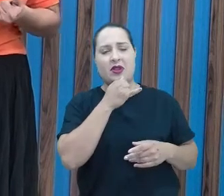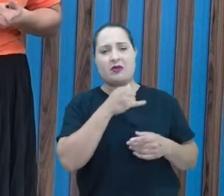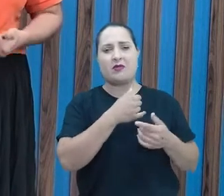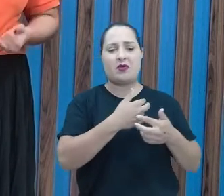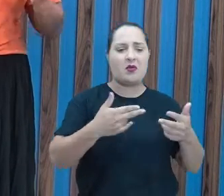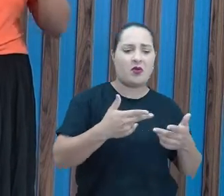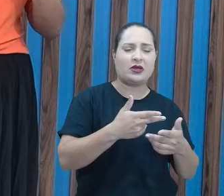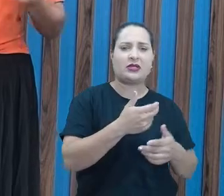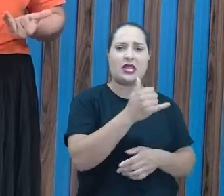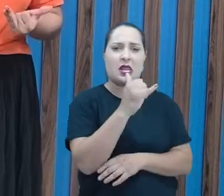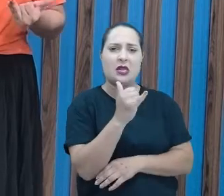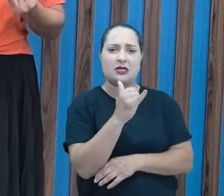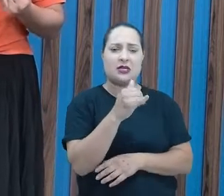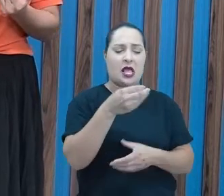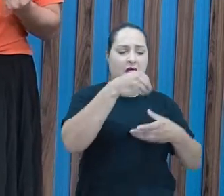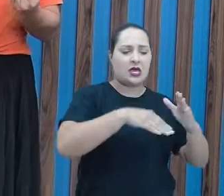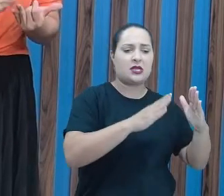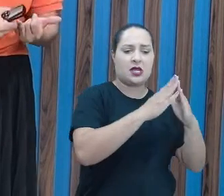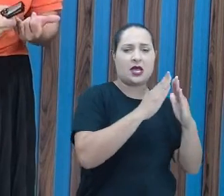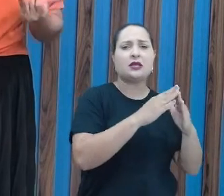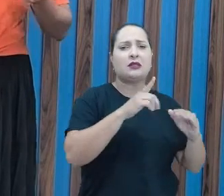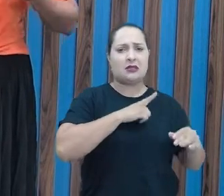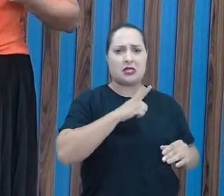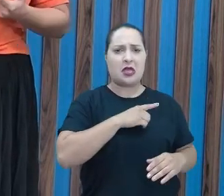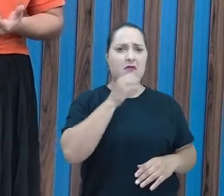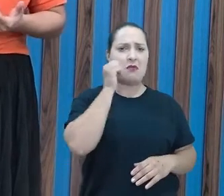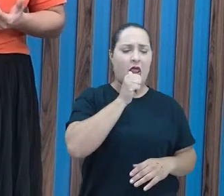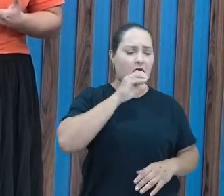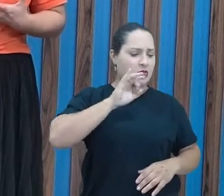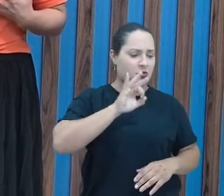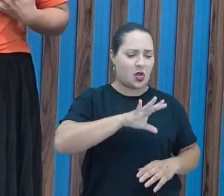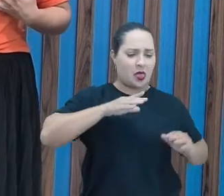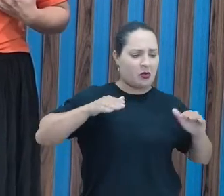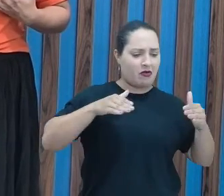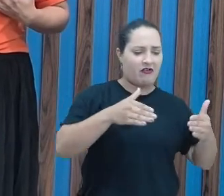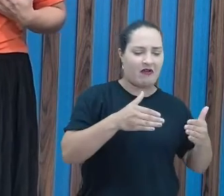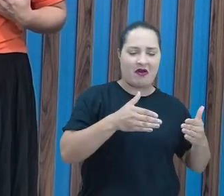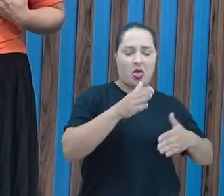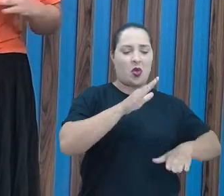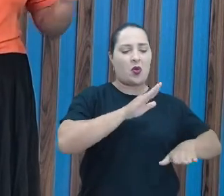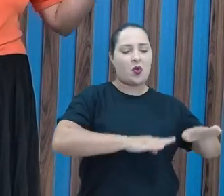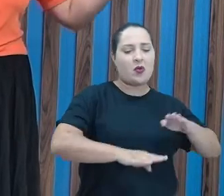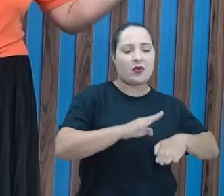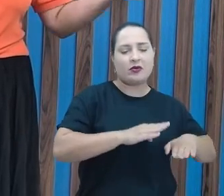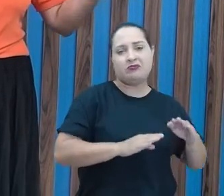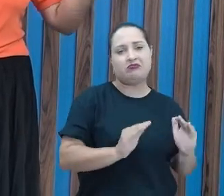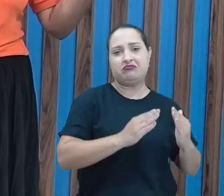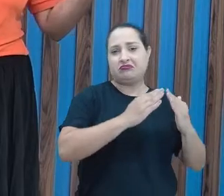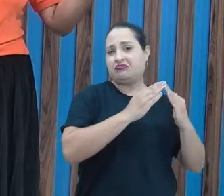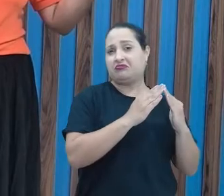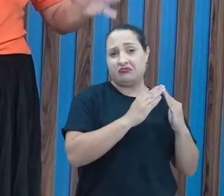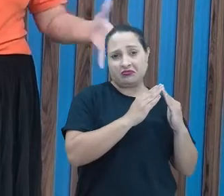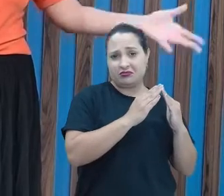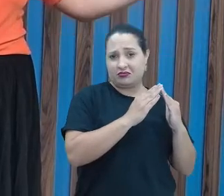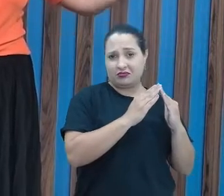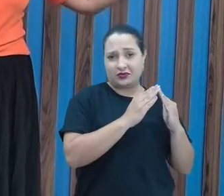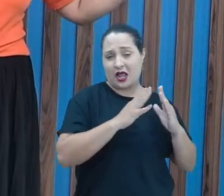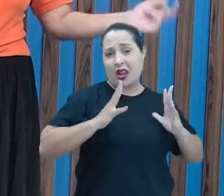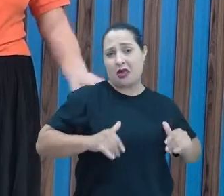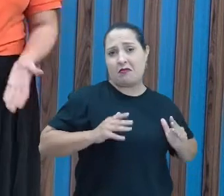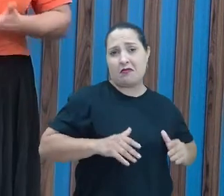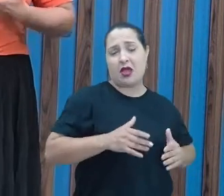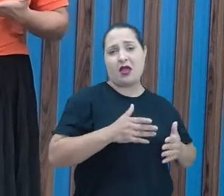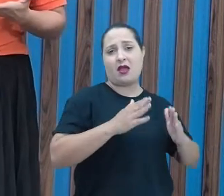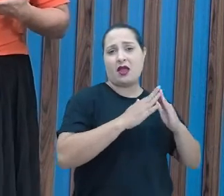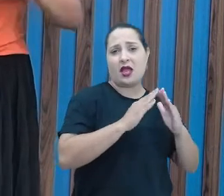gente tem mulheres protagonistas, como se mulheres só fossem público para limpar a casa e